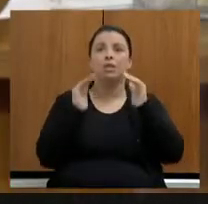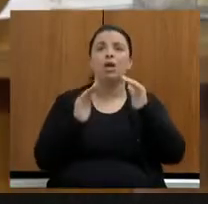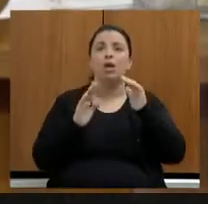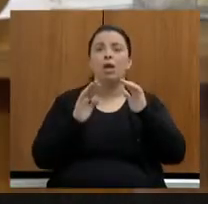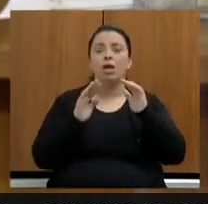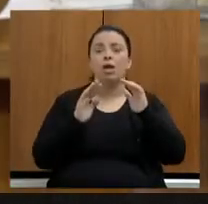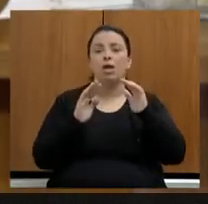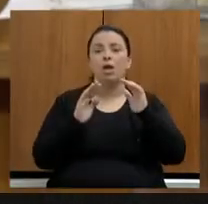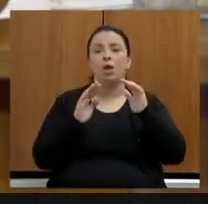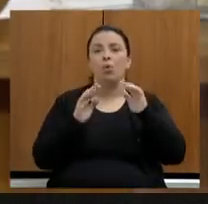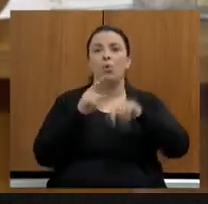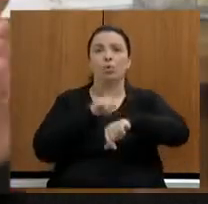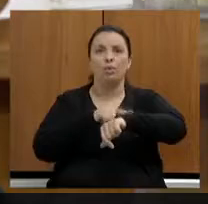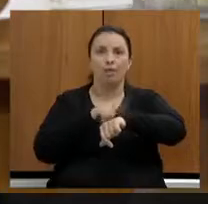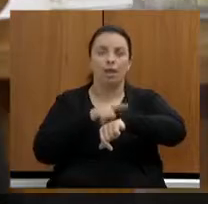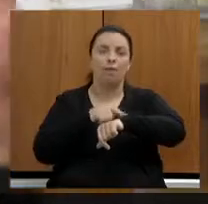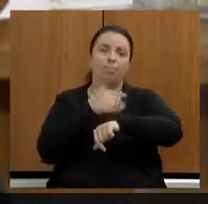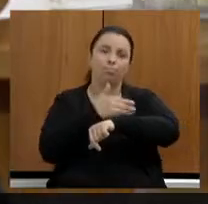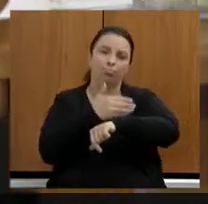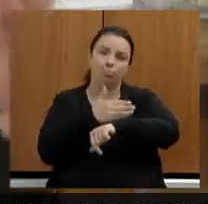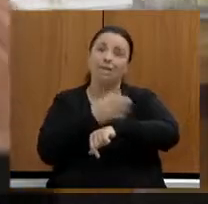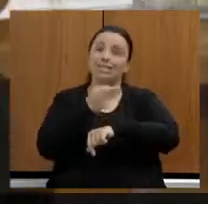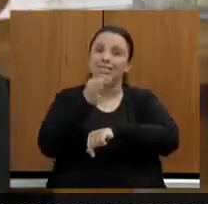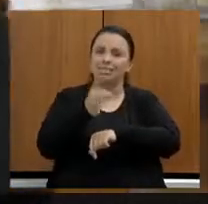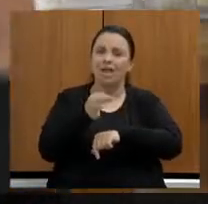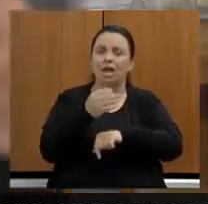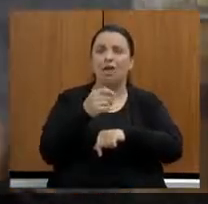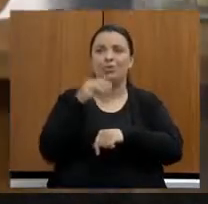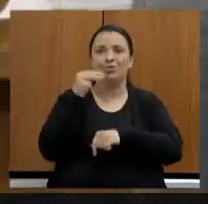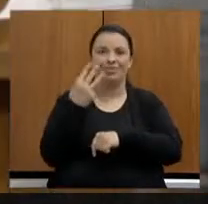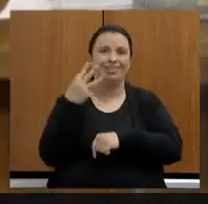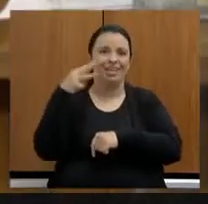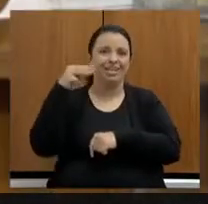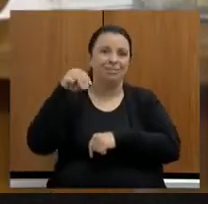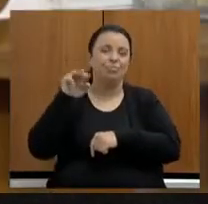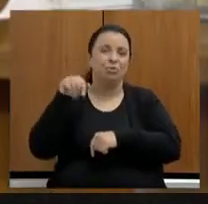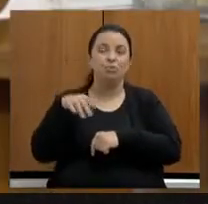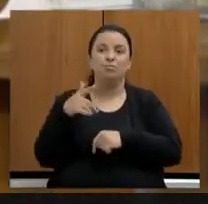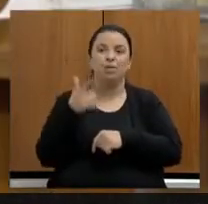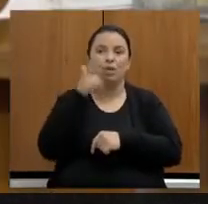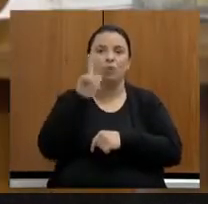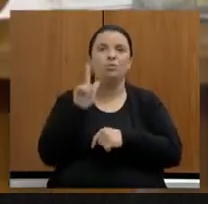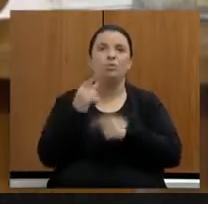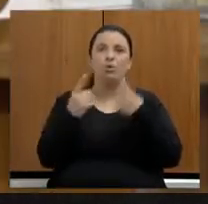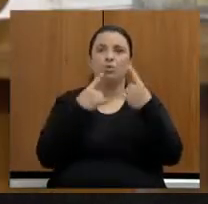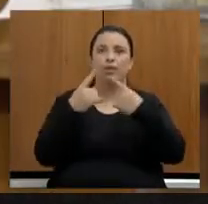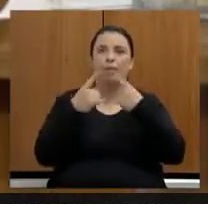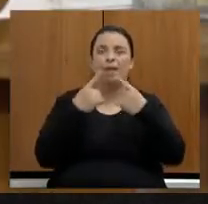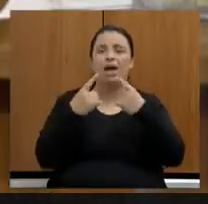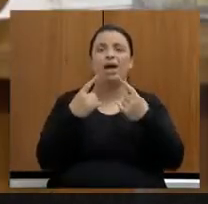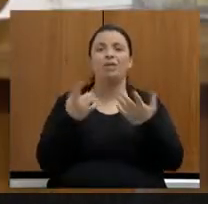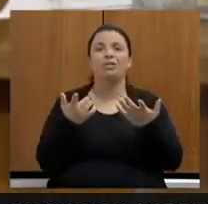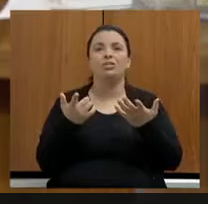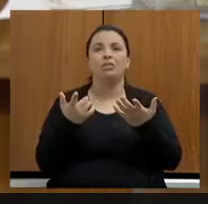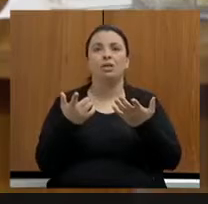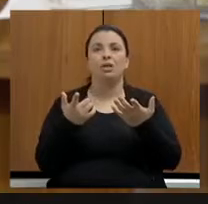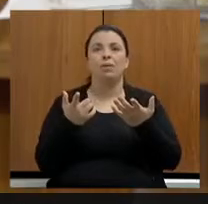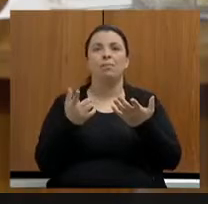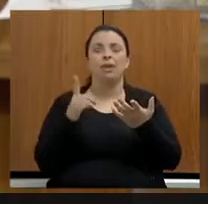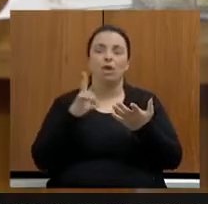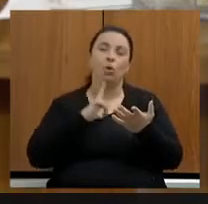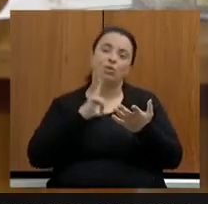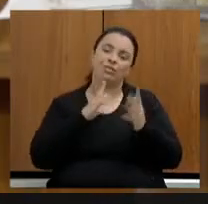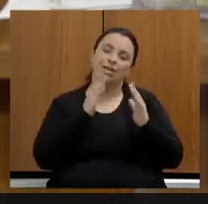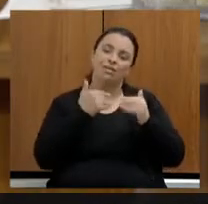gente para para que seja efetivamente um debate né para que a gente fosse possa circular é esse processo vou estar sempre bem atenta eu tenho três